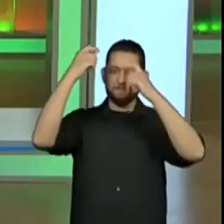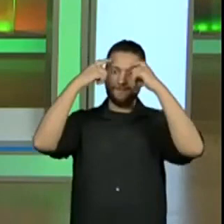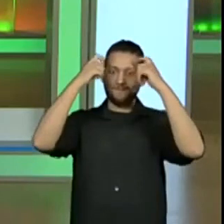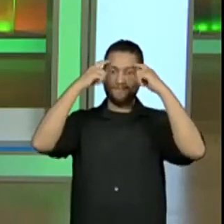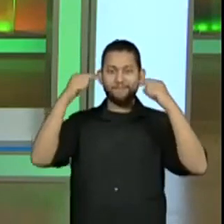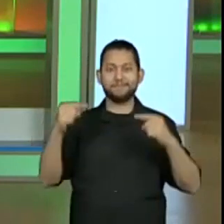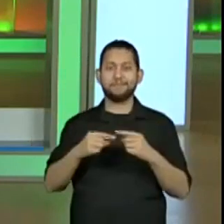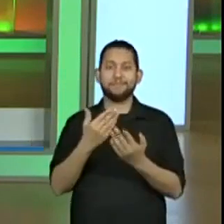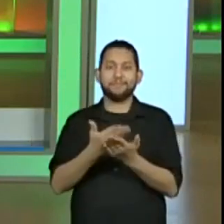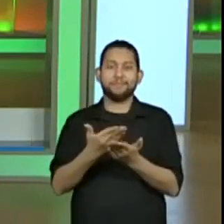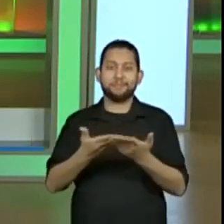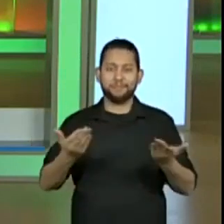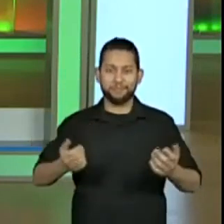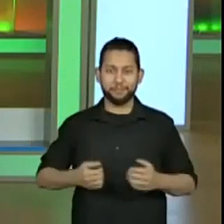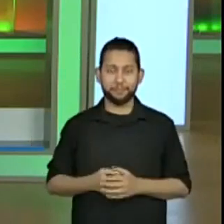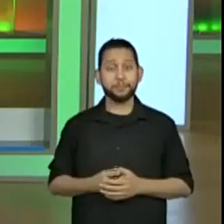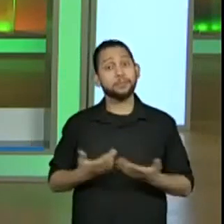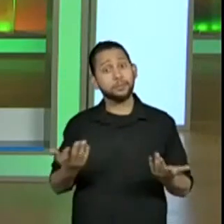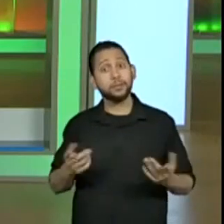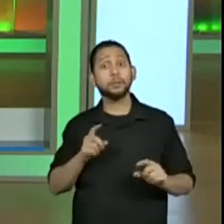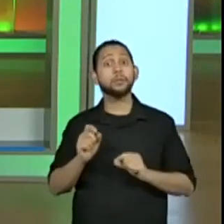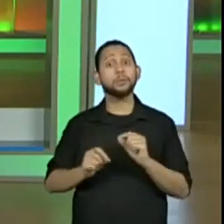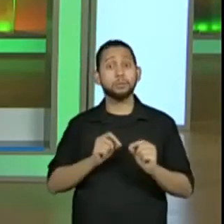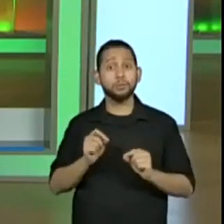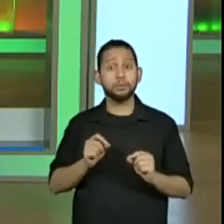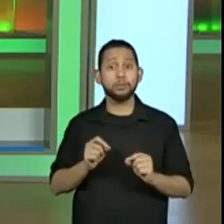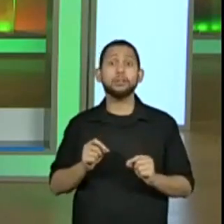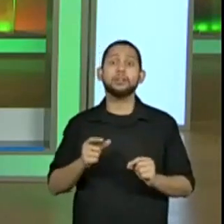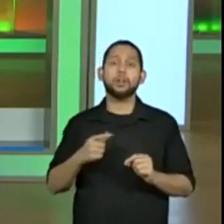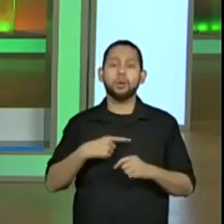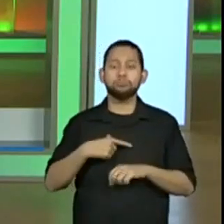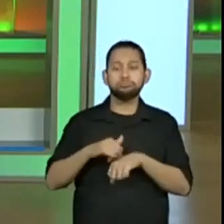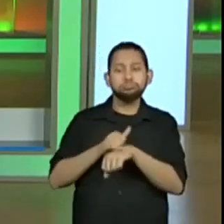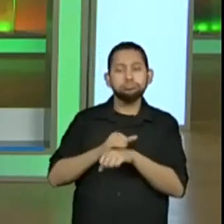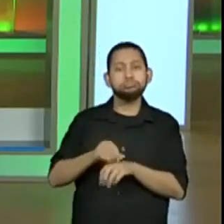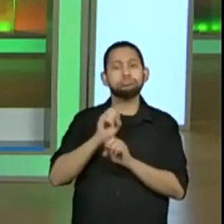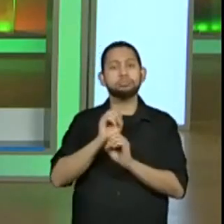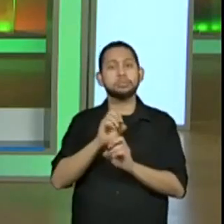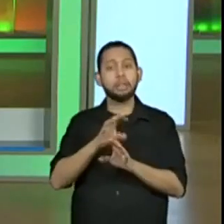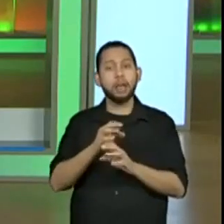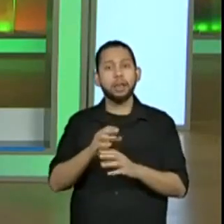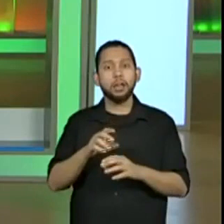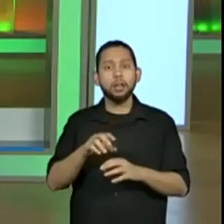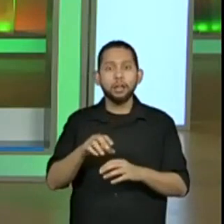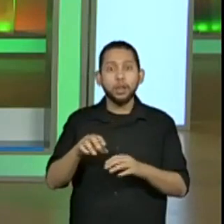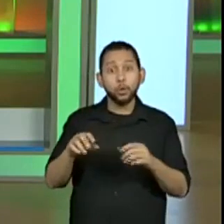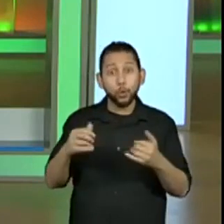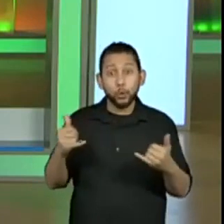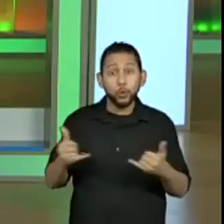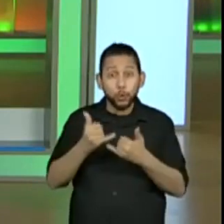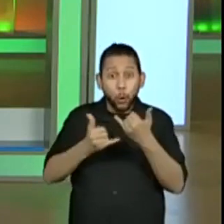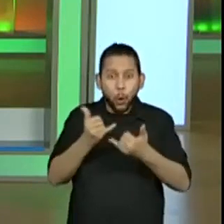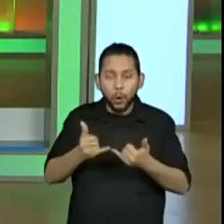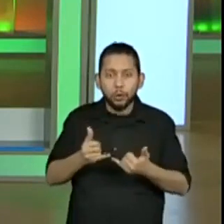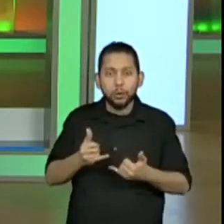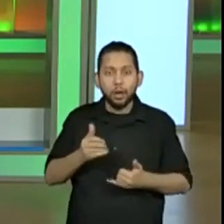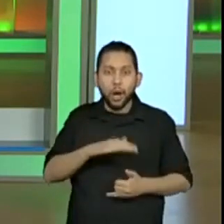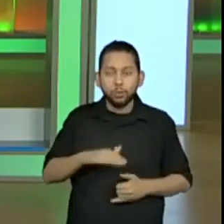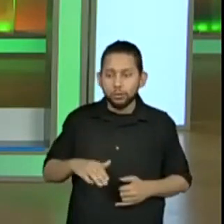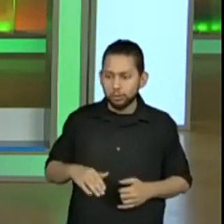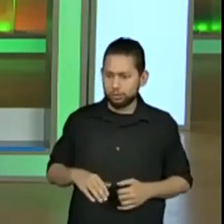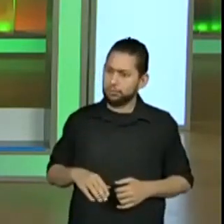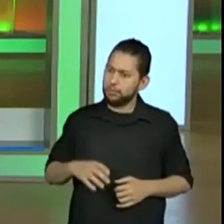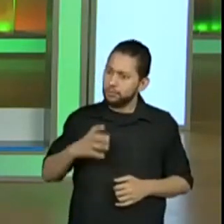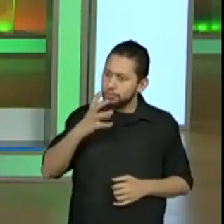nossas aulas. E para tornar com que aquela... matéria, aquela habilidade se torne mais interessante para o aluno, né? Que é o que a gente faz muito